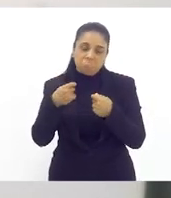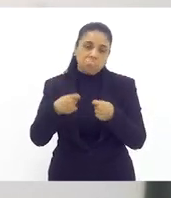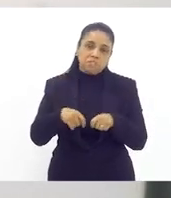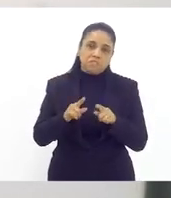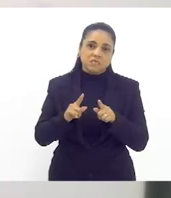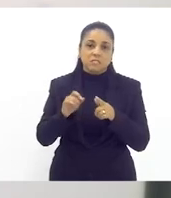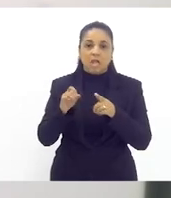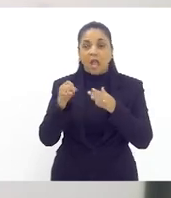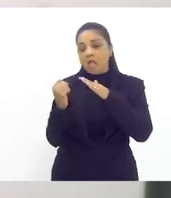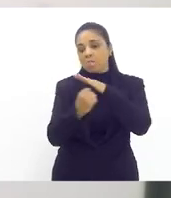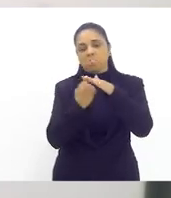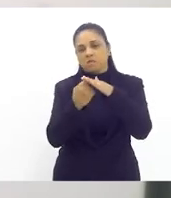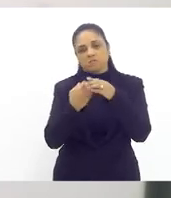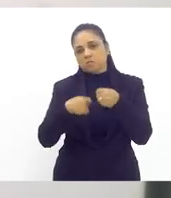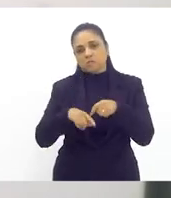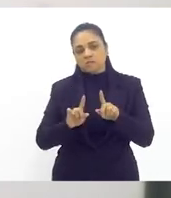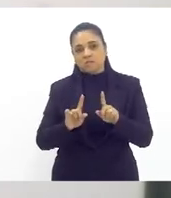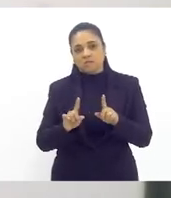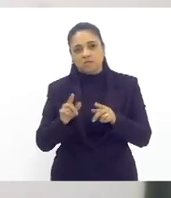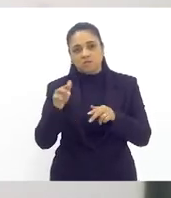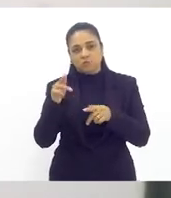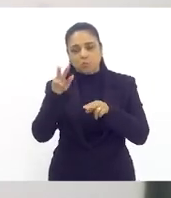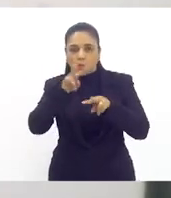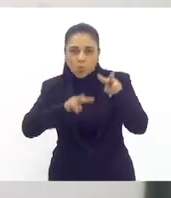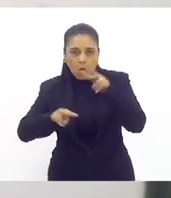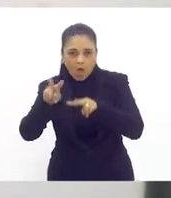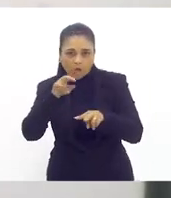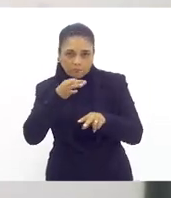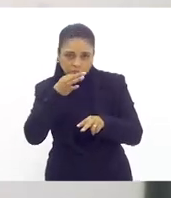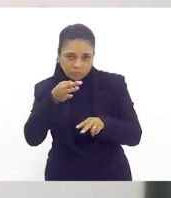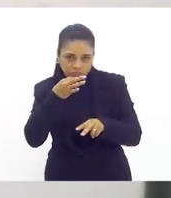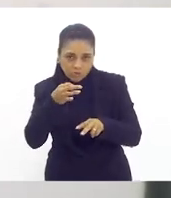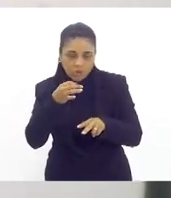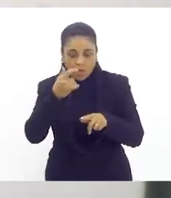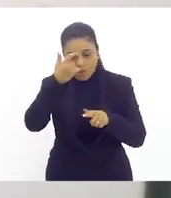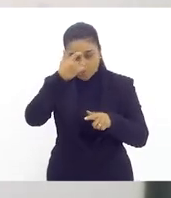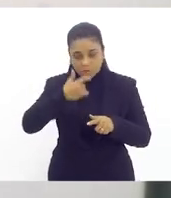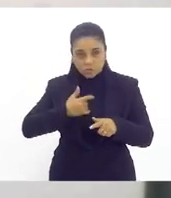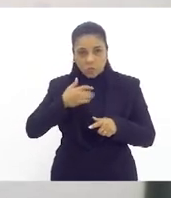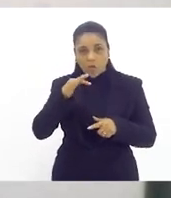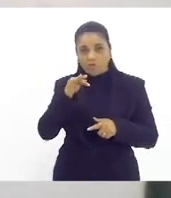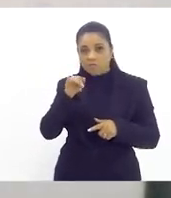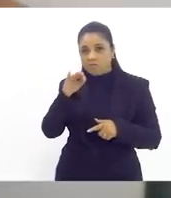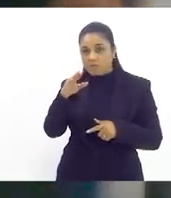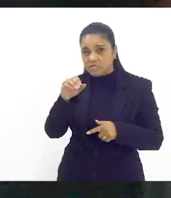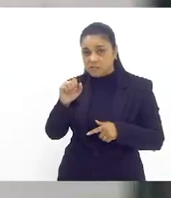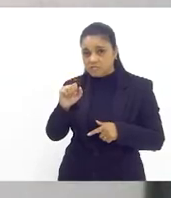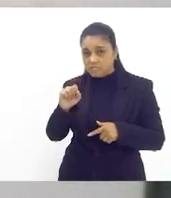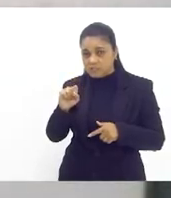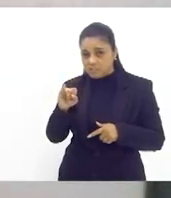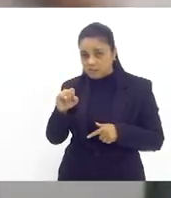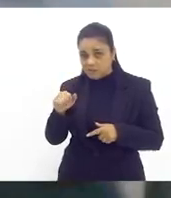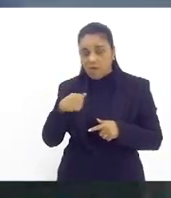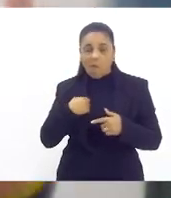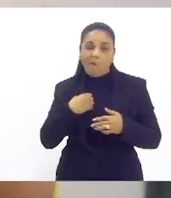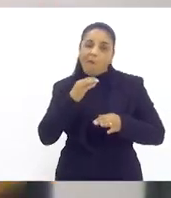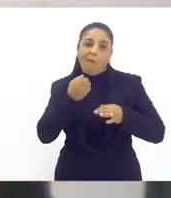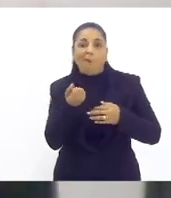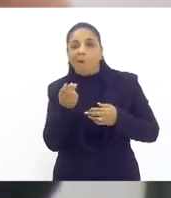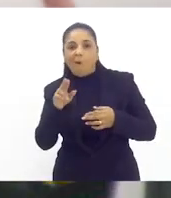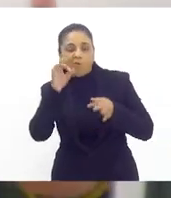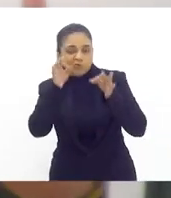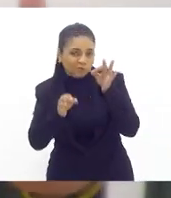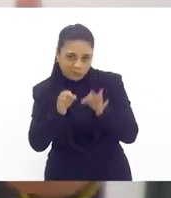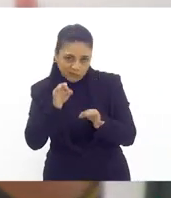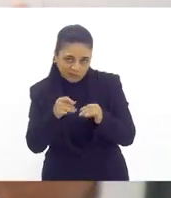ser uma empresa do audiovisual por exemplo nem pessoa física nem pessoa jurídica porque pode um projeto que é a finalidade